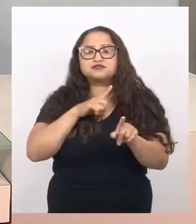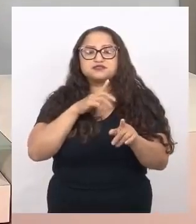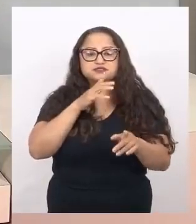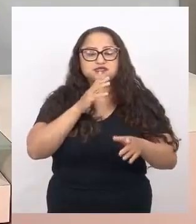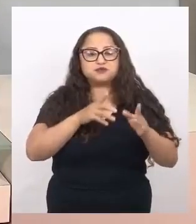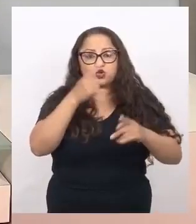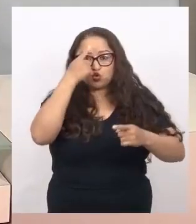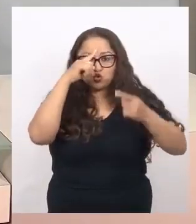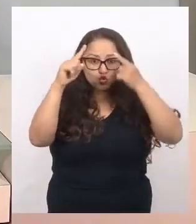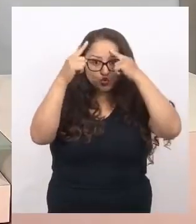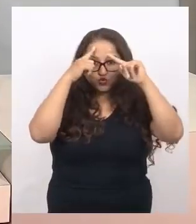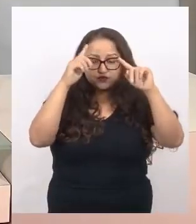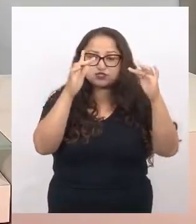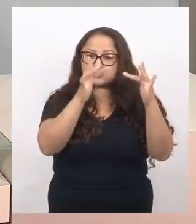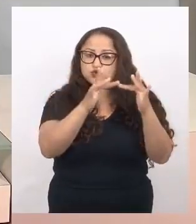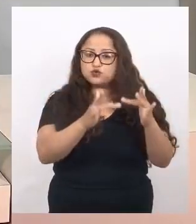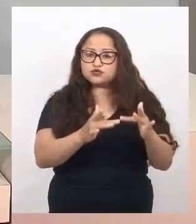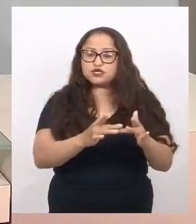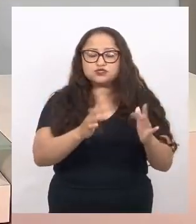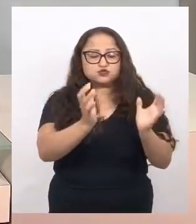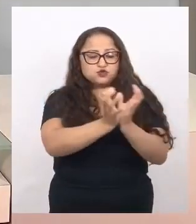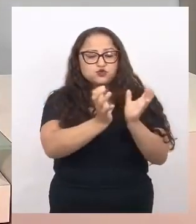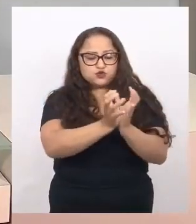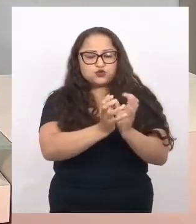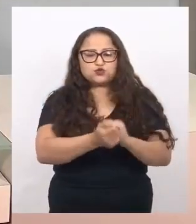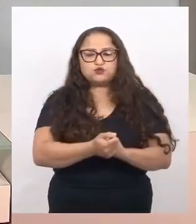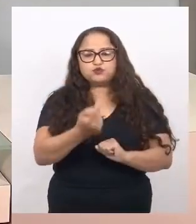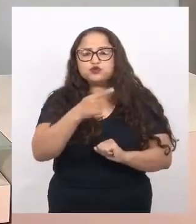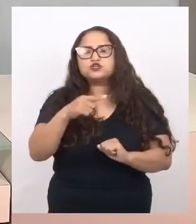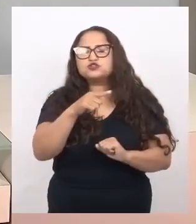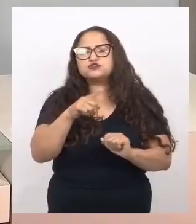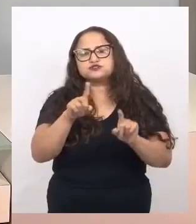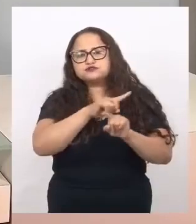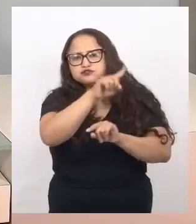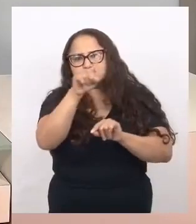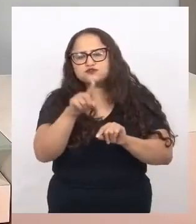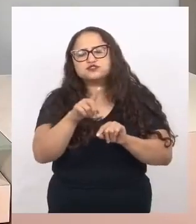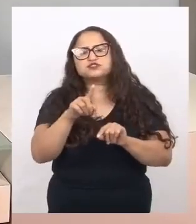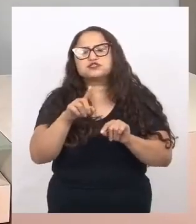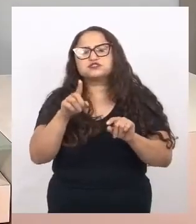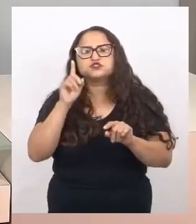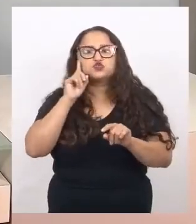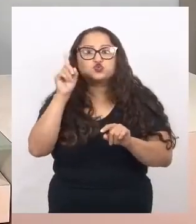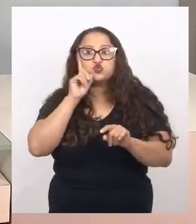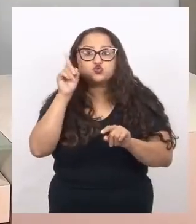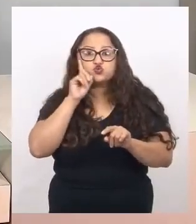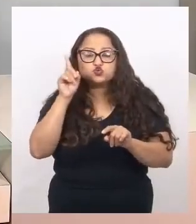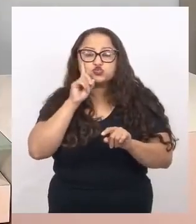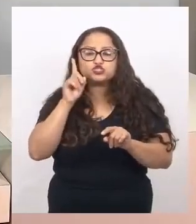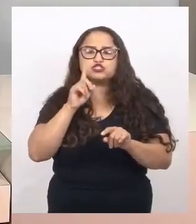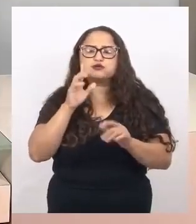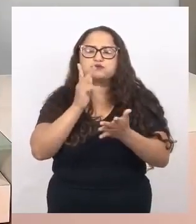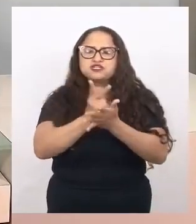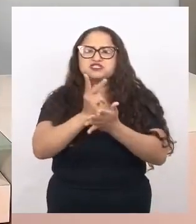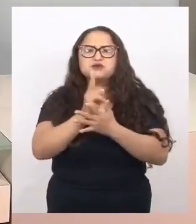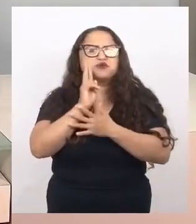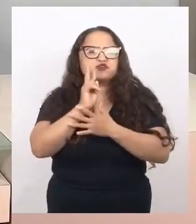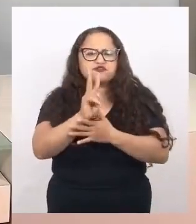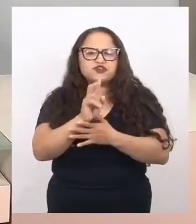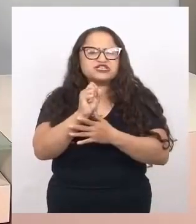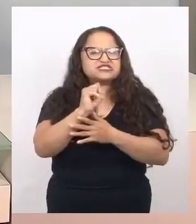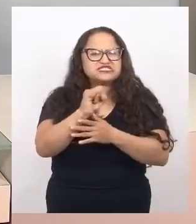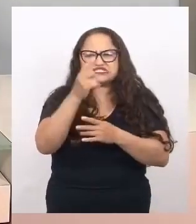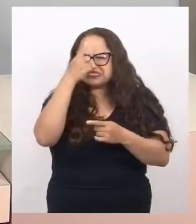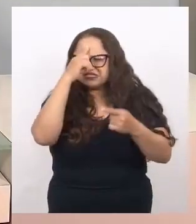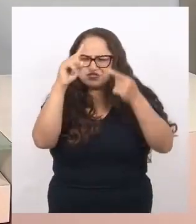já tem o contato de toda a equipe. E a gente está à disposição de vocês durante todos os dias para acompanhar o processo. Se surgir